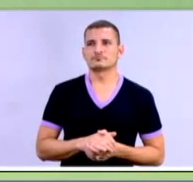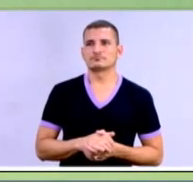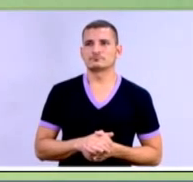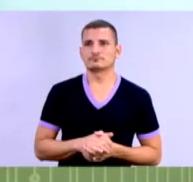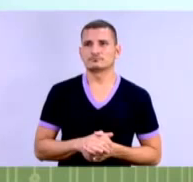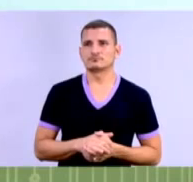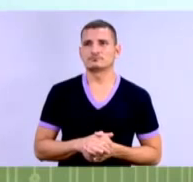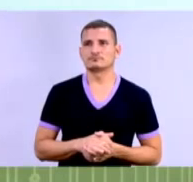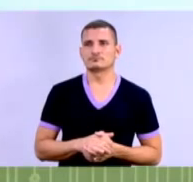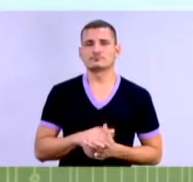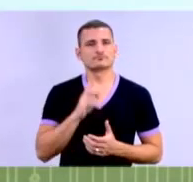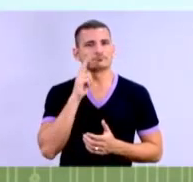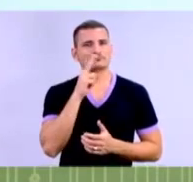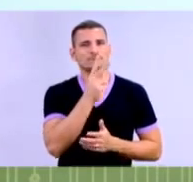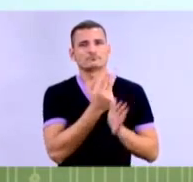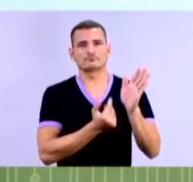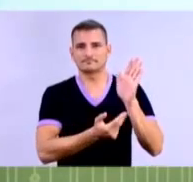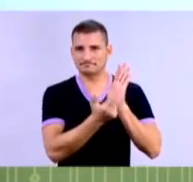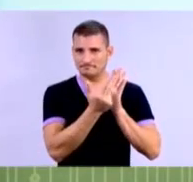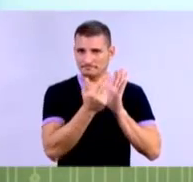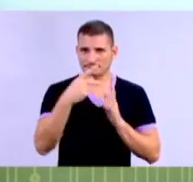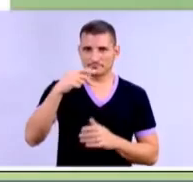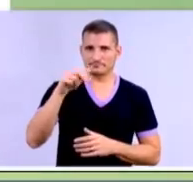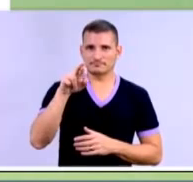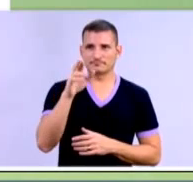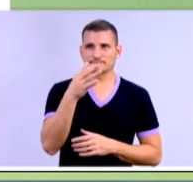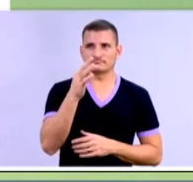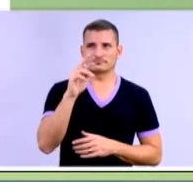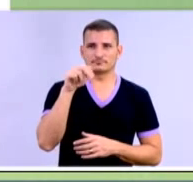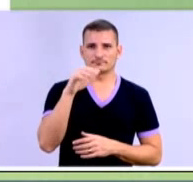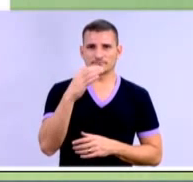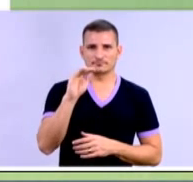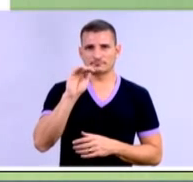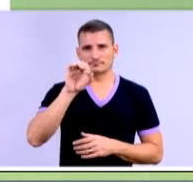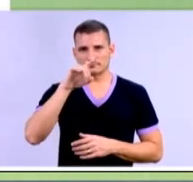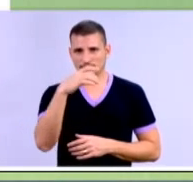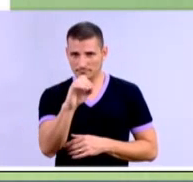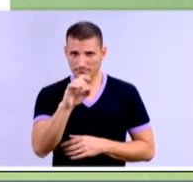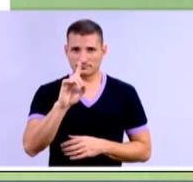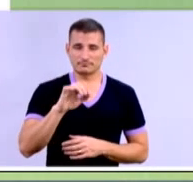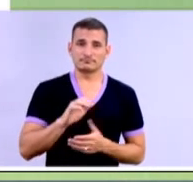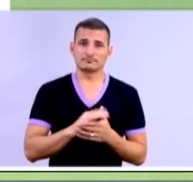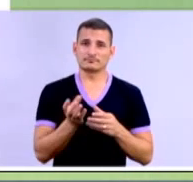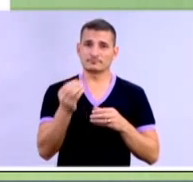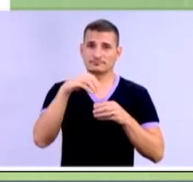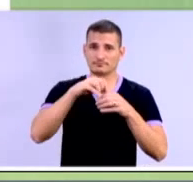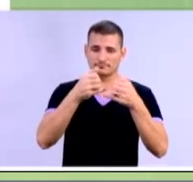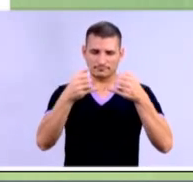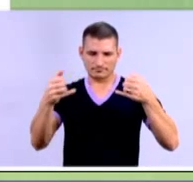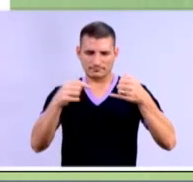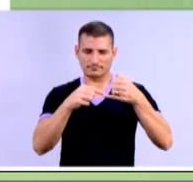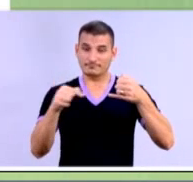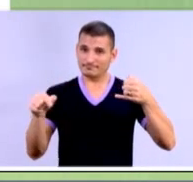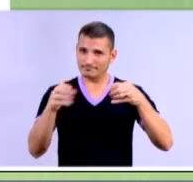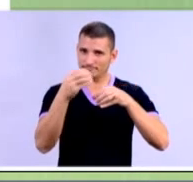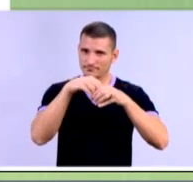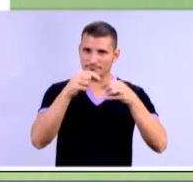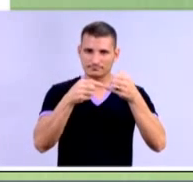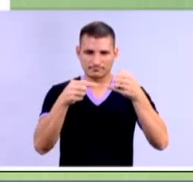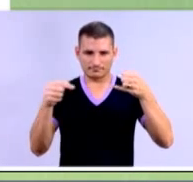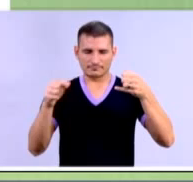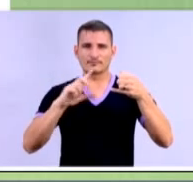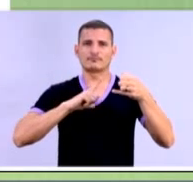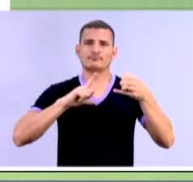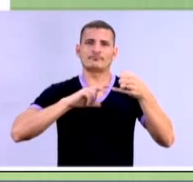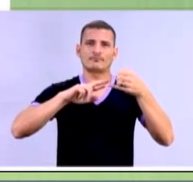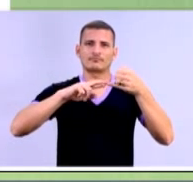na imagem como é o par trançado, como que acontece. Reparem só, dentro do cabo, ele tem fios,